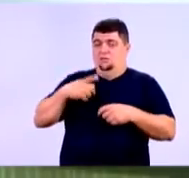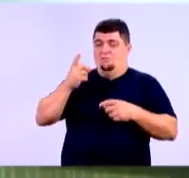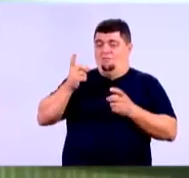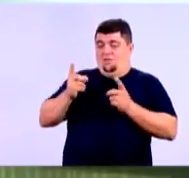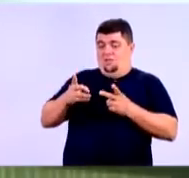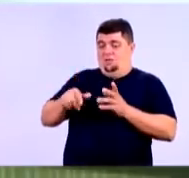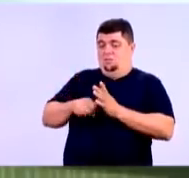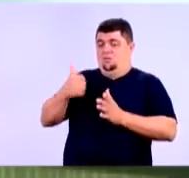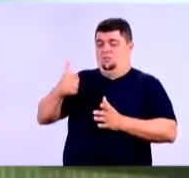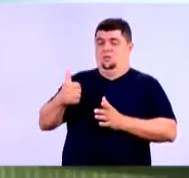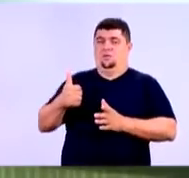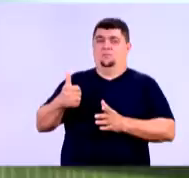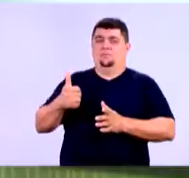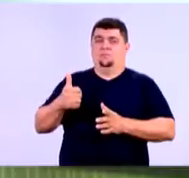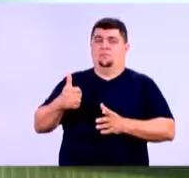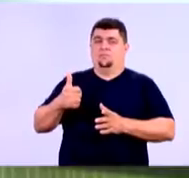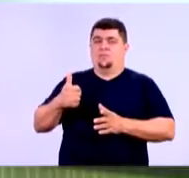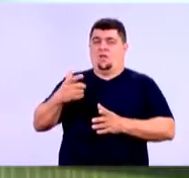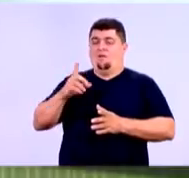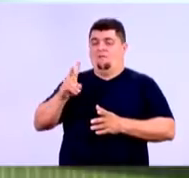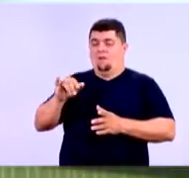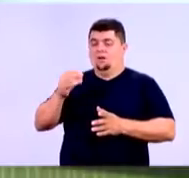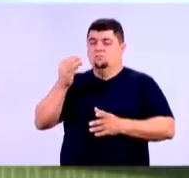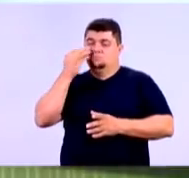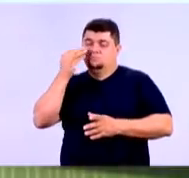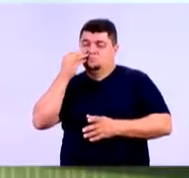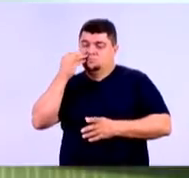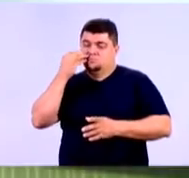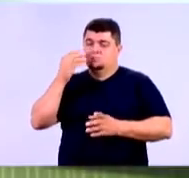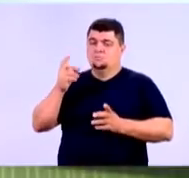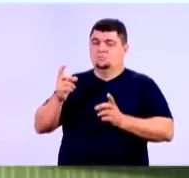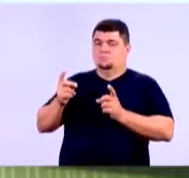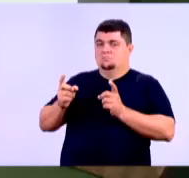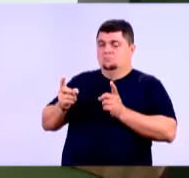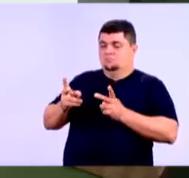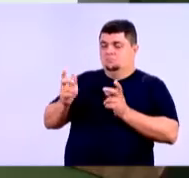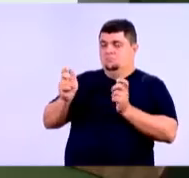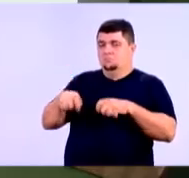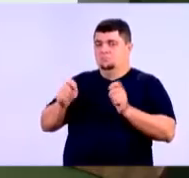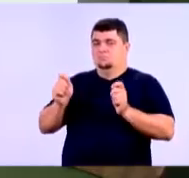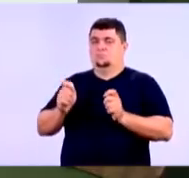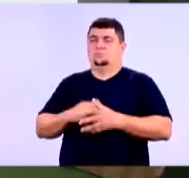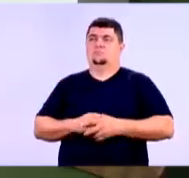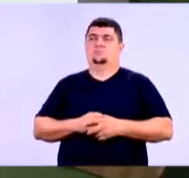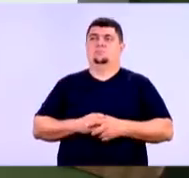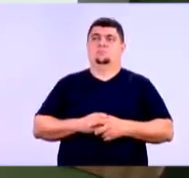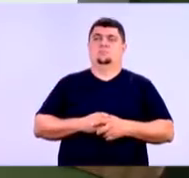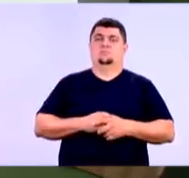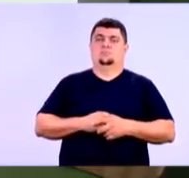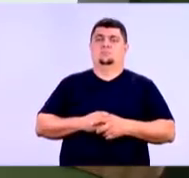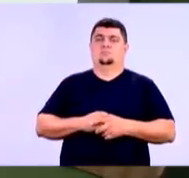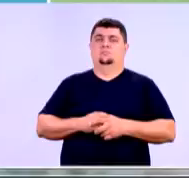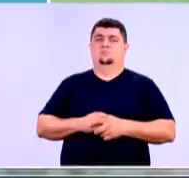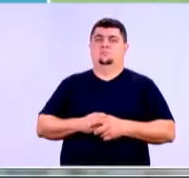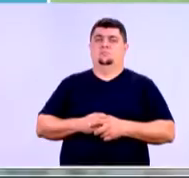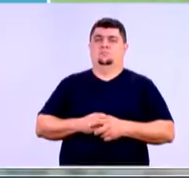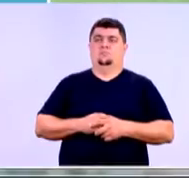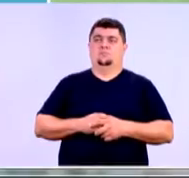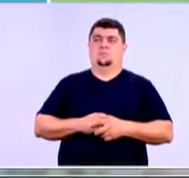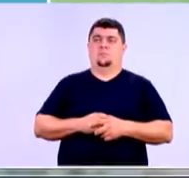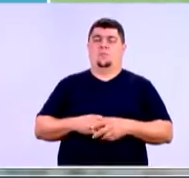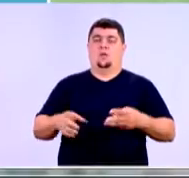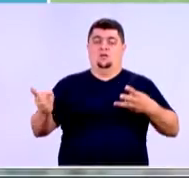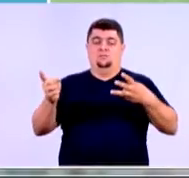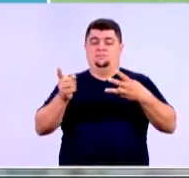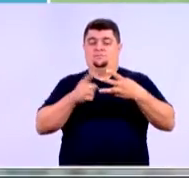vender. Então a liquidez vai medir a alocação de recurso, né? Exatamente. Vamos falar um pouquinho mais dela daqui a pouco. E a gente vai